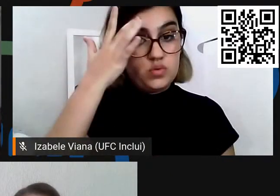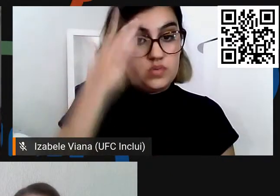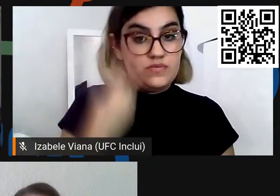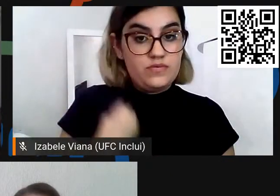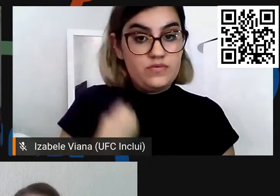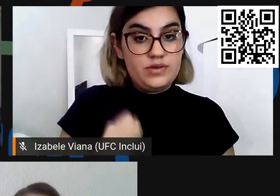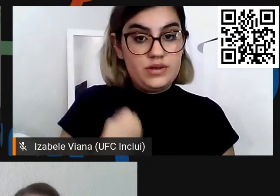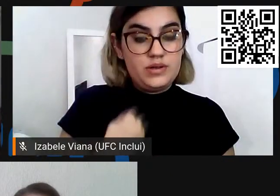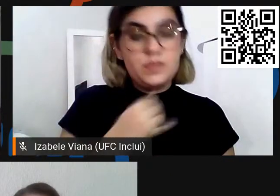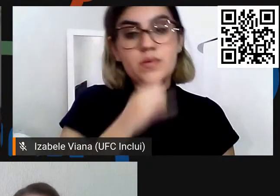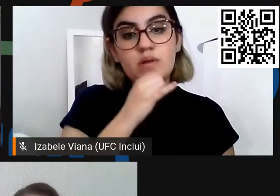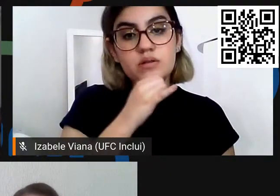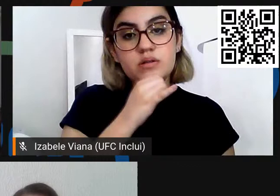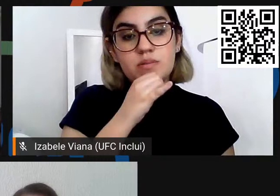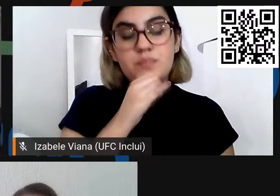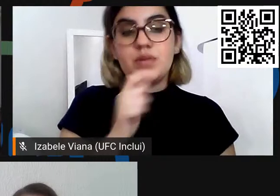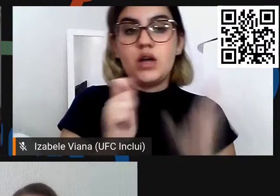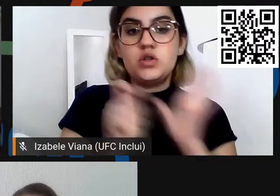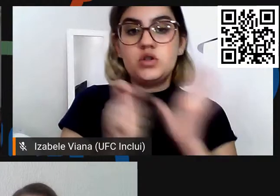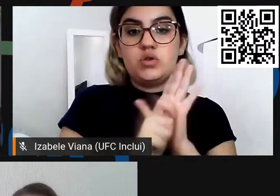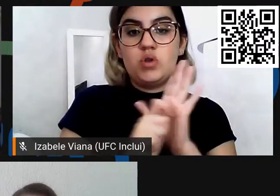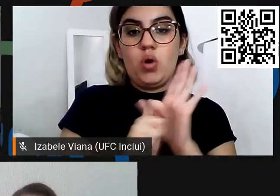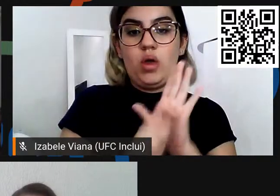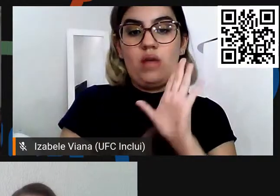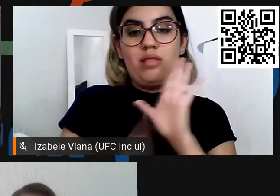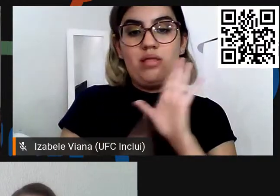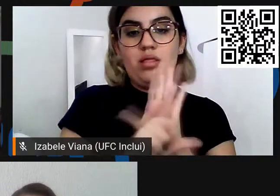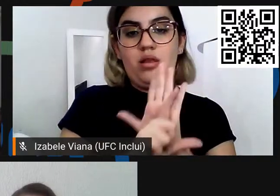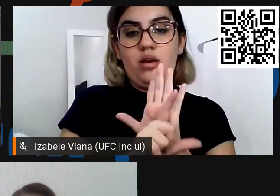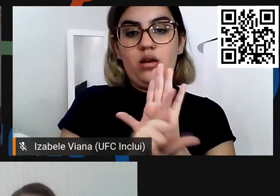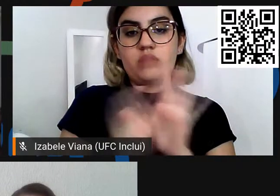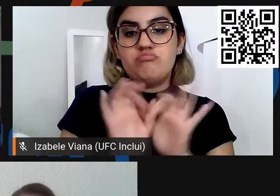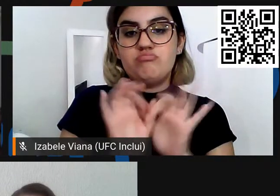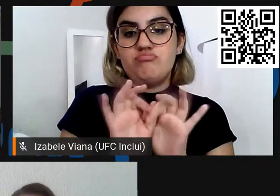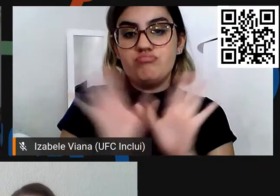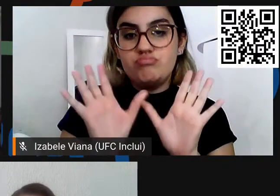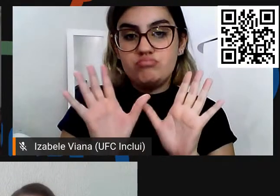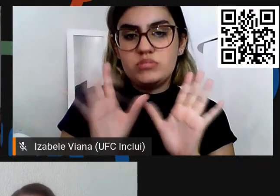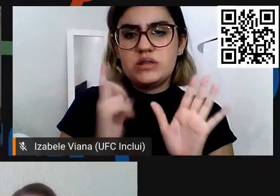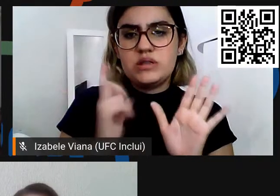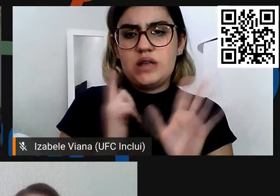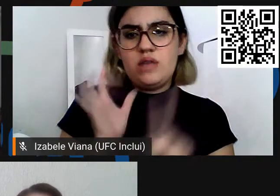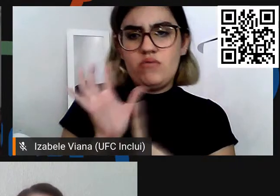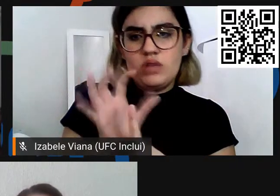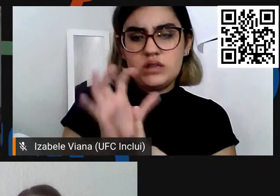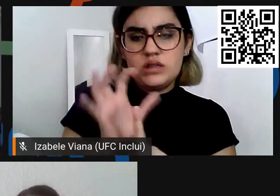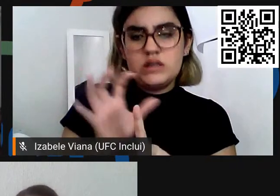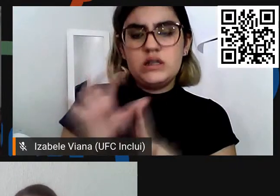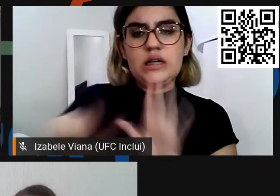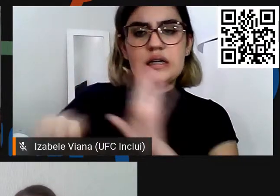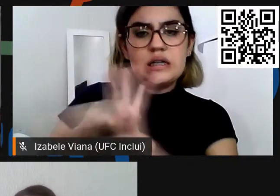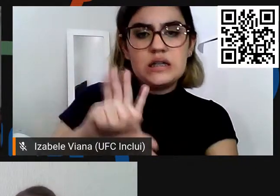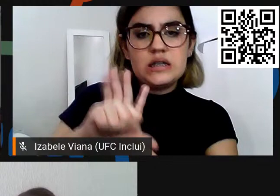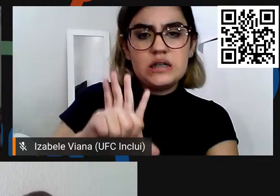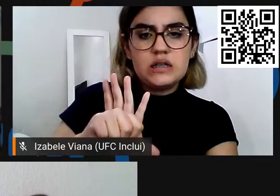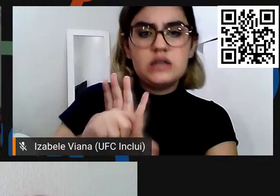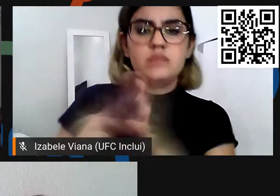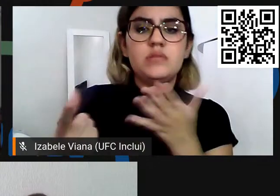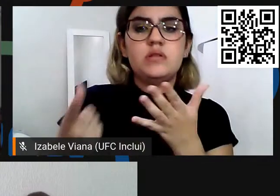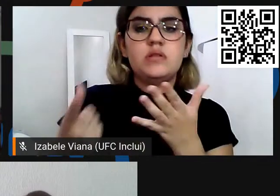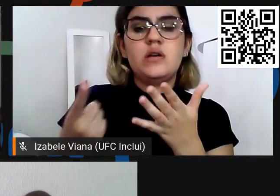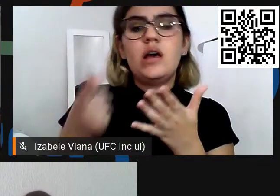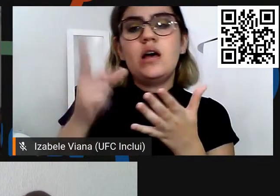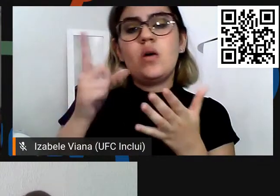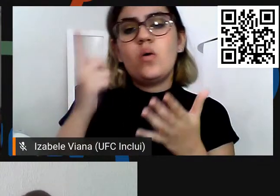legalização de drogas teve impacto na criminalidade, na prevenção de prisões da população